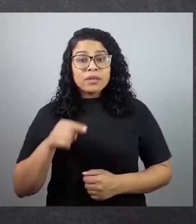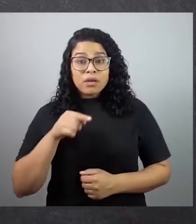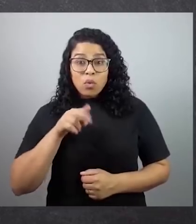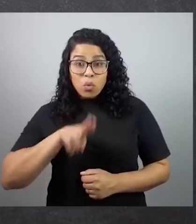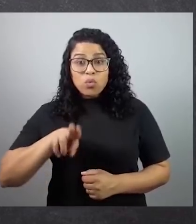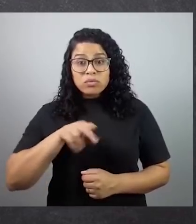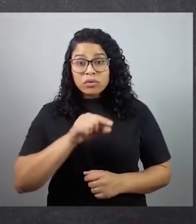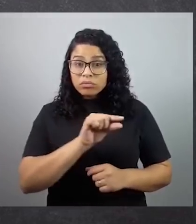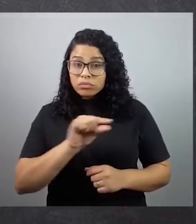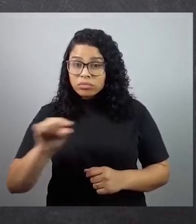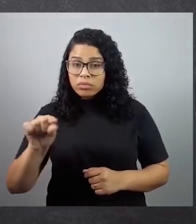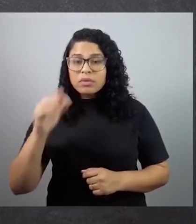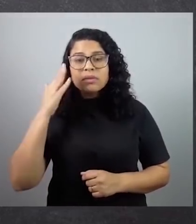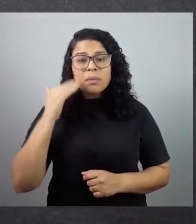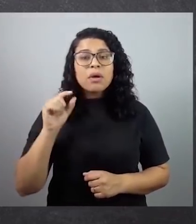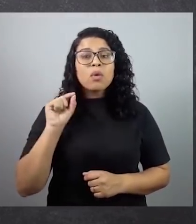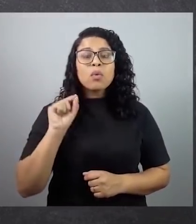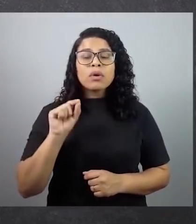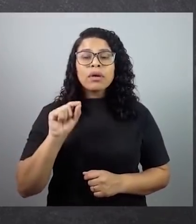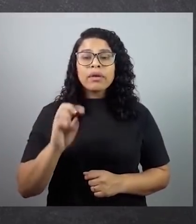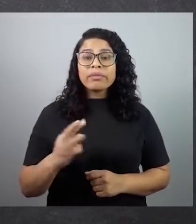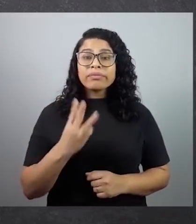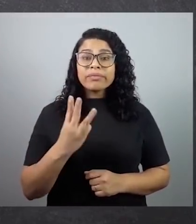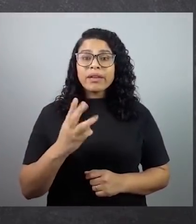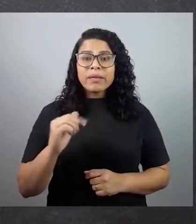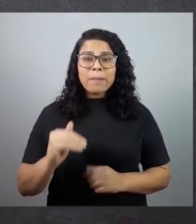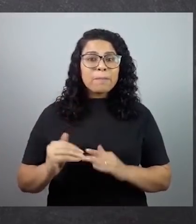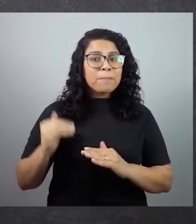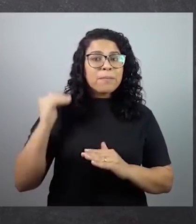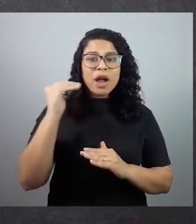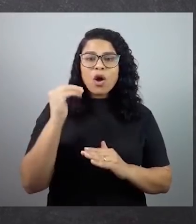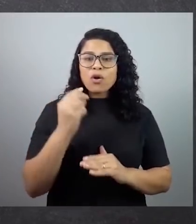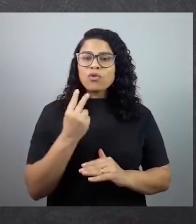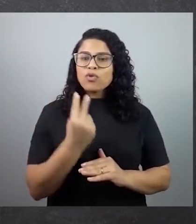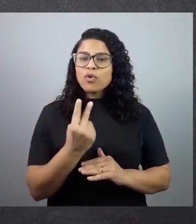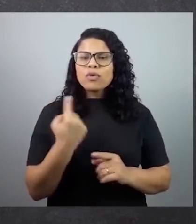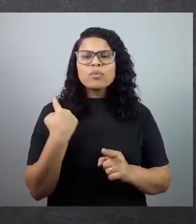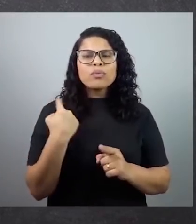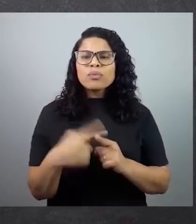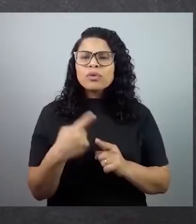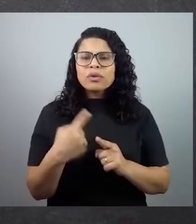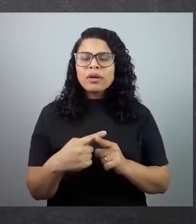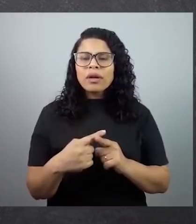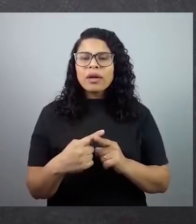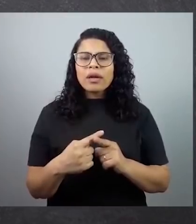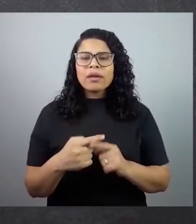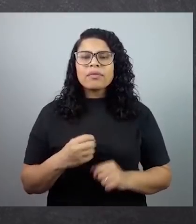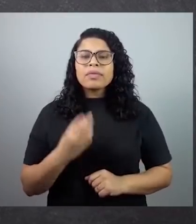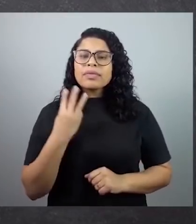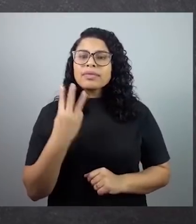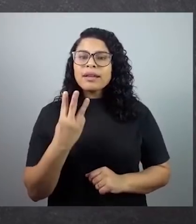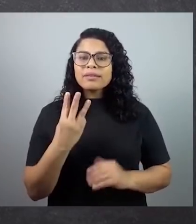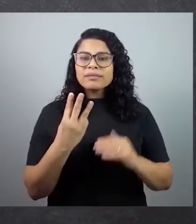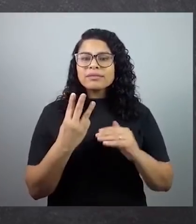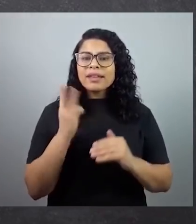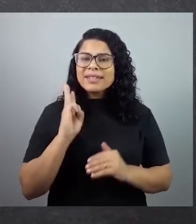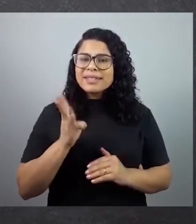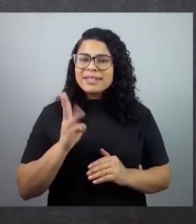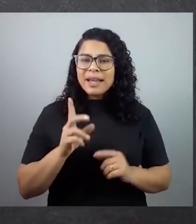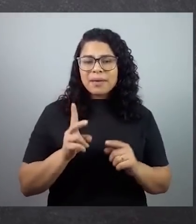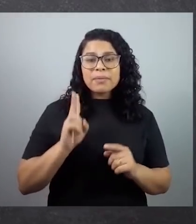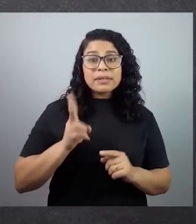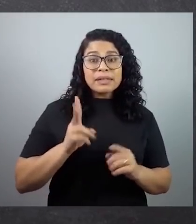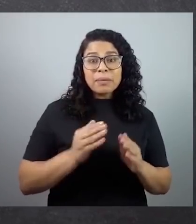observar, por exemplo, 3 maior do que 2, porque o número 3 está do lado direito do